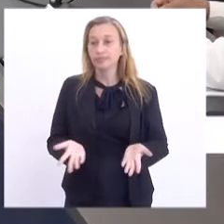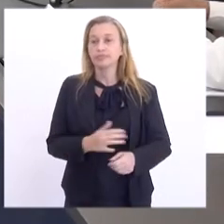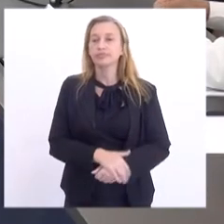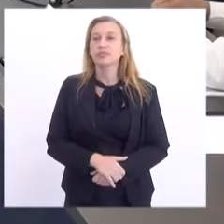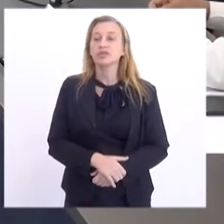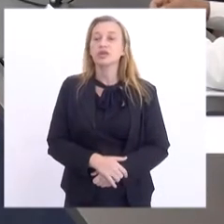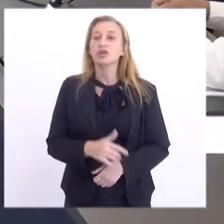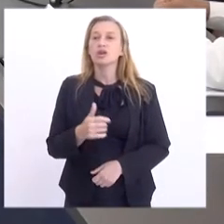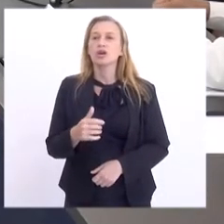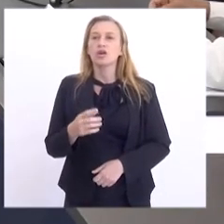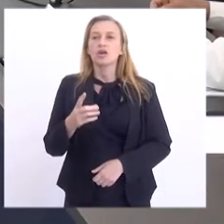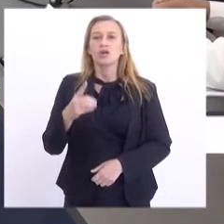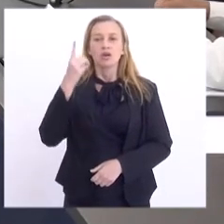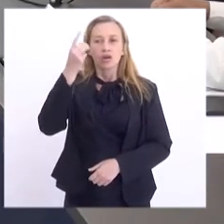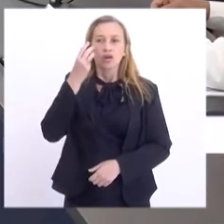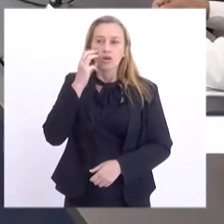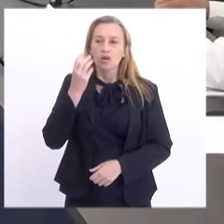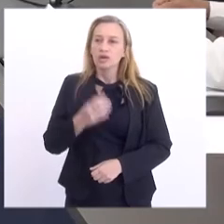Oi Valdete